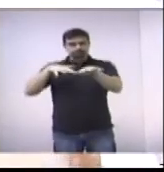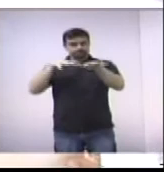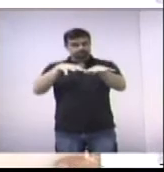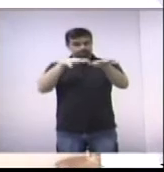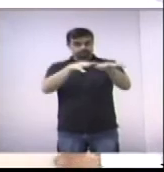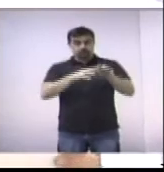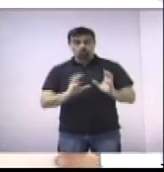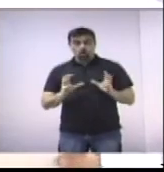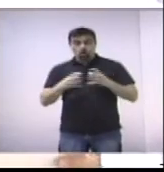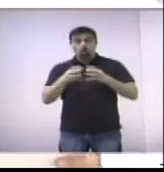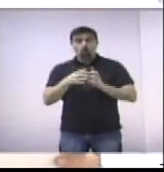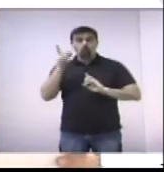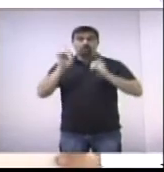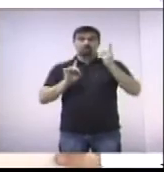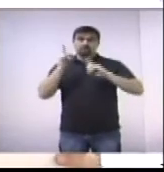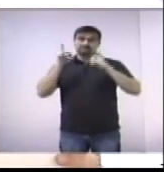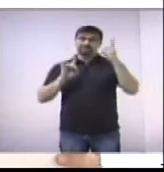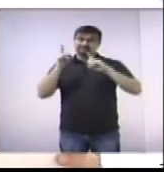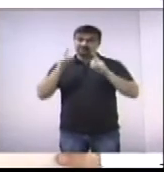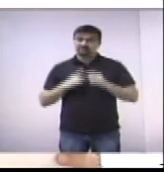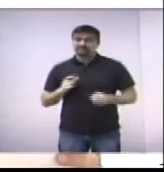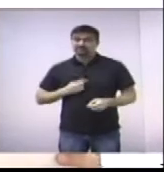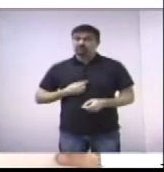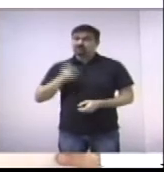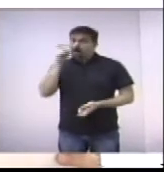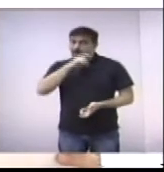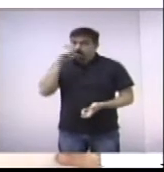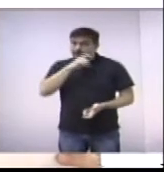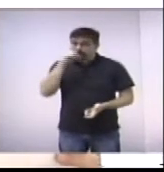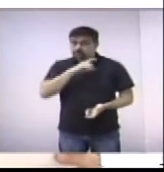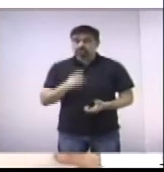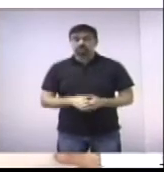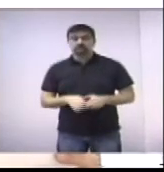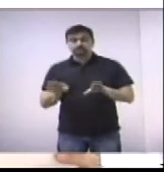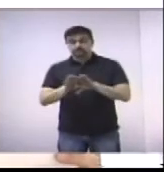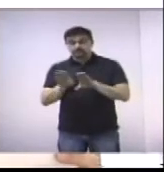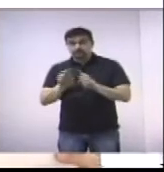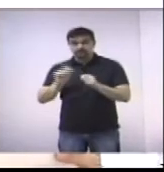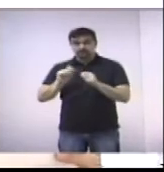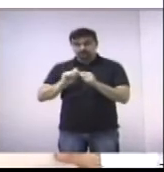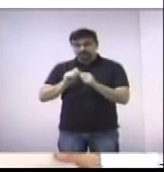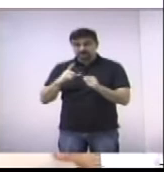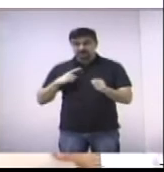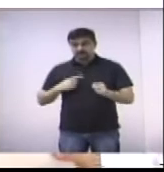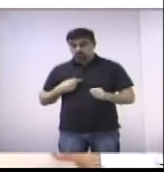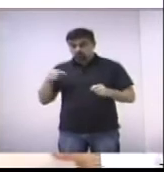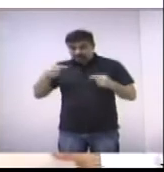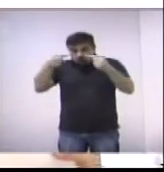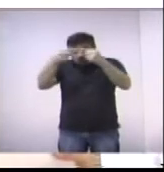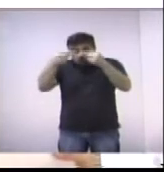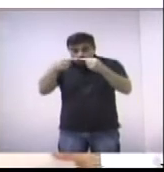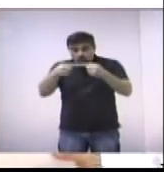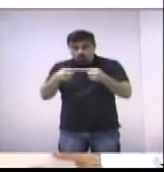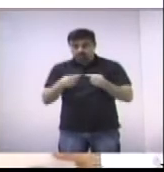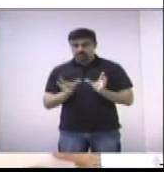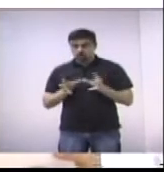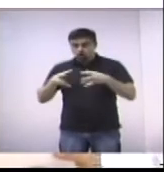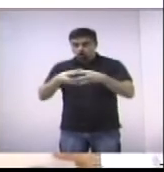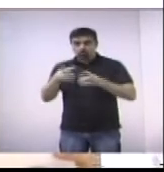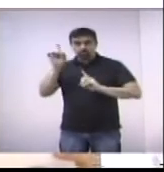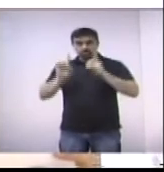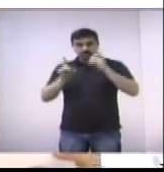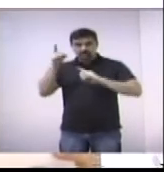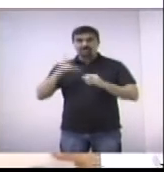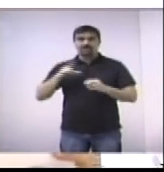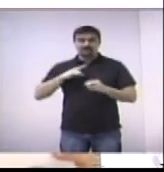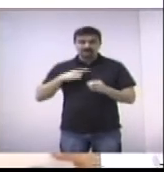Da mesma forma que a mera presença de quesitos que fossem parte do universo do carnaval, envolvendo uma organização